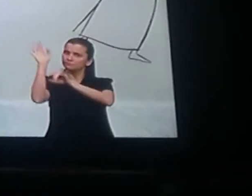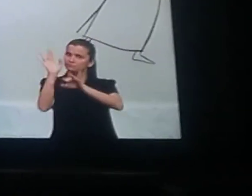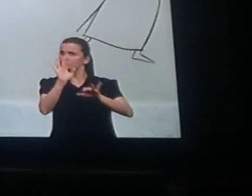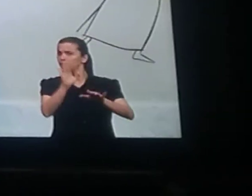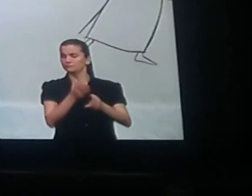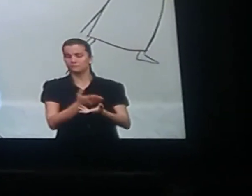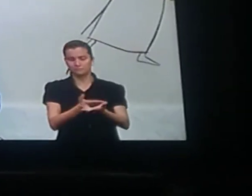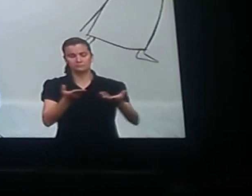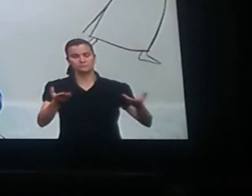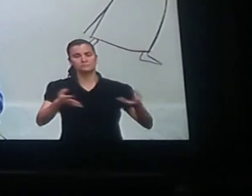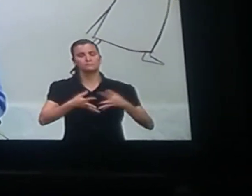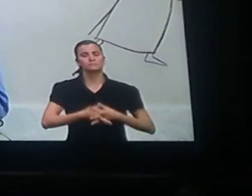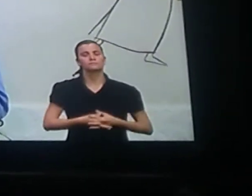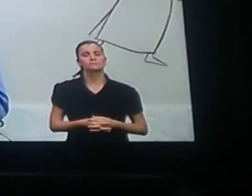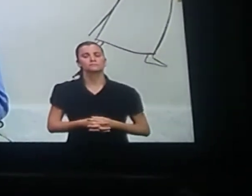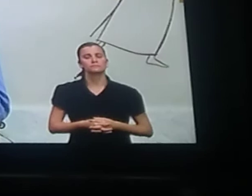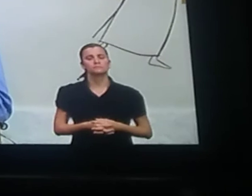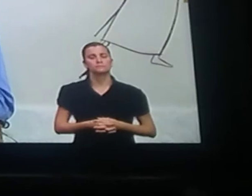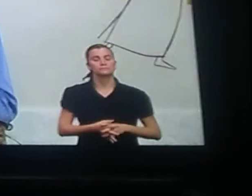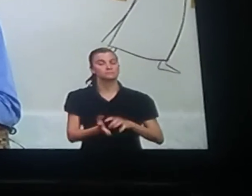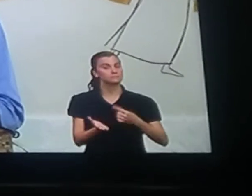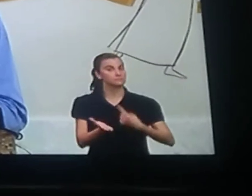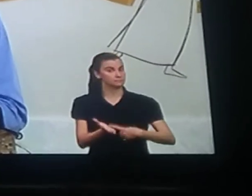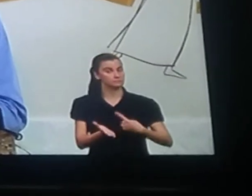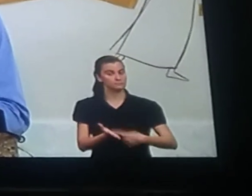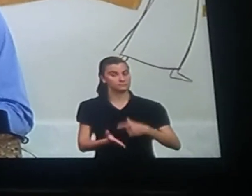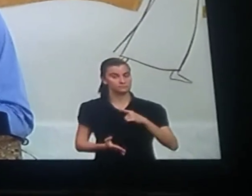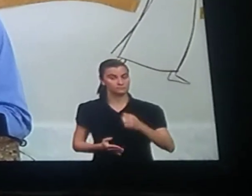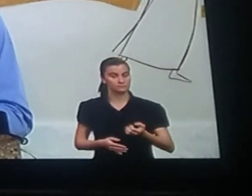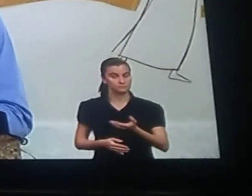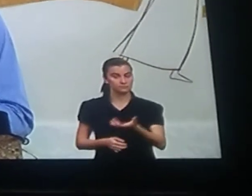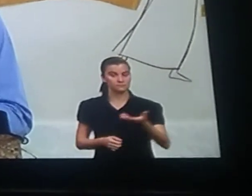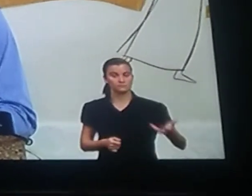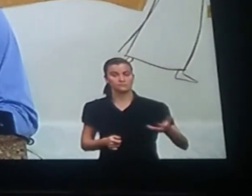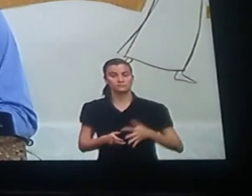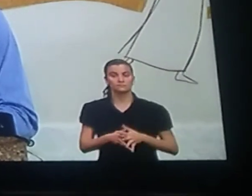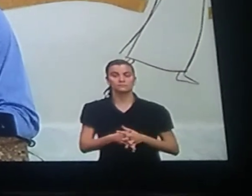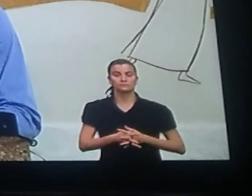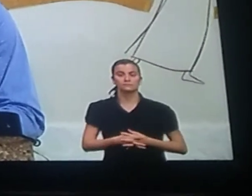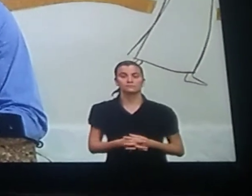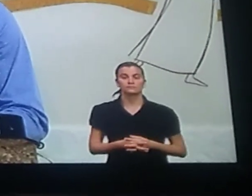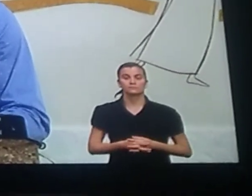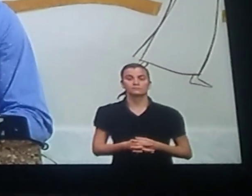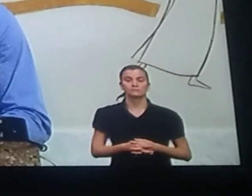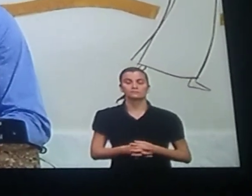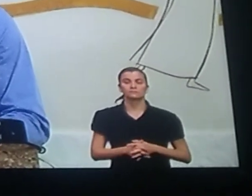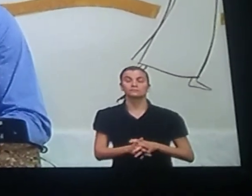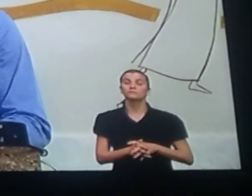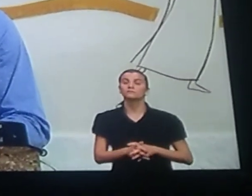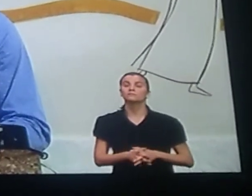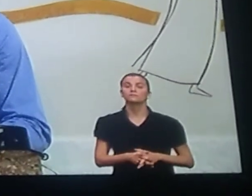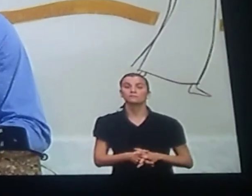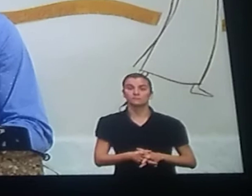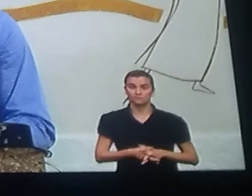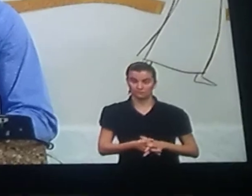aliança, encontra-se também Jesus, cuja existência precede a